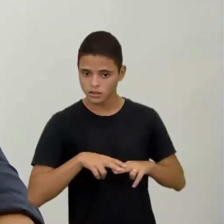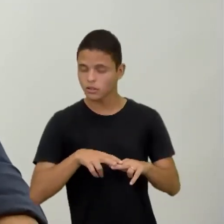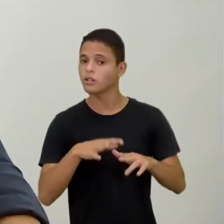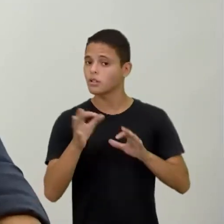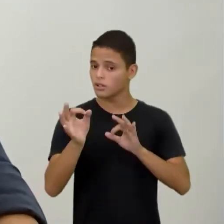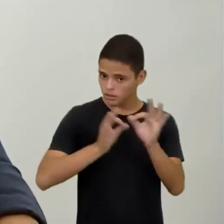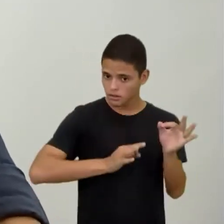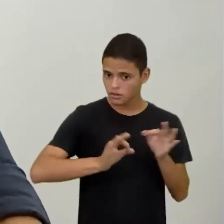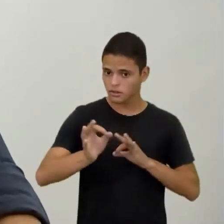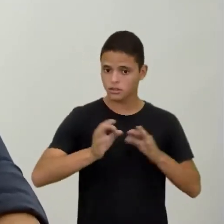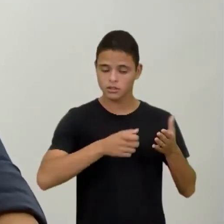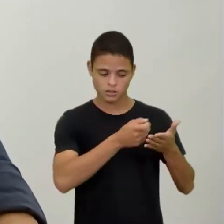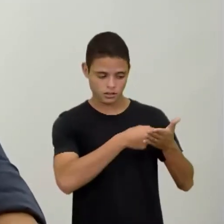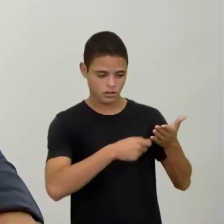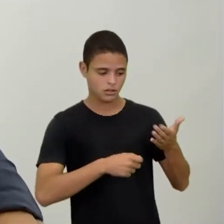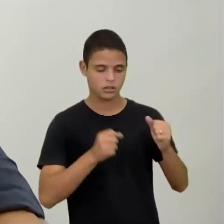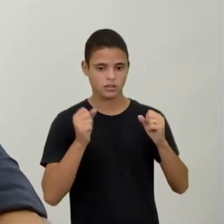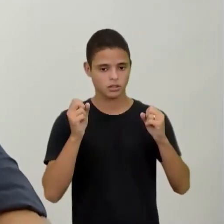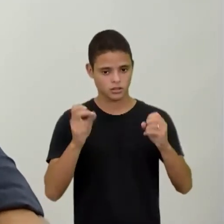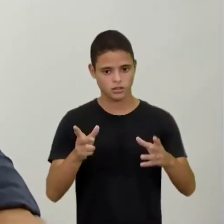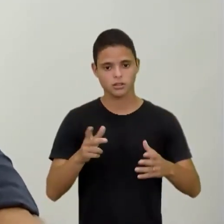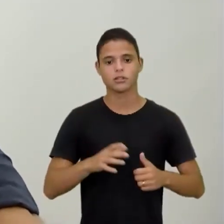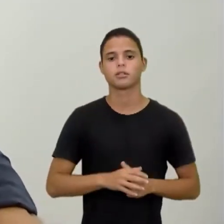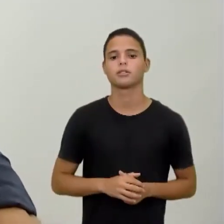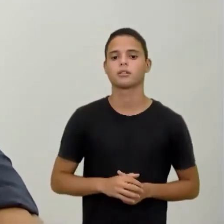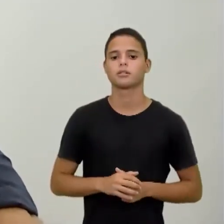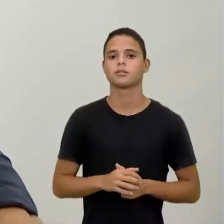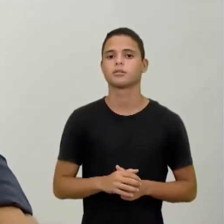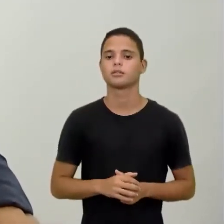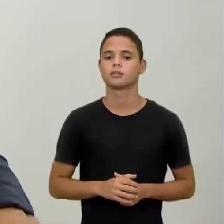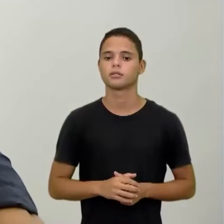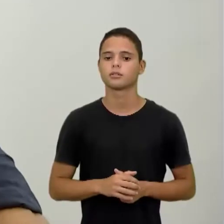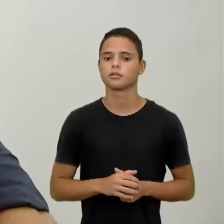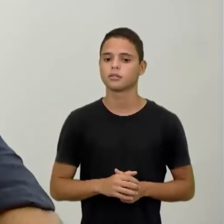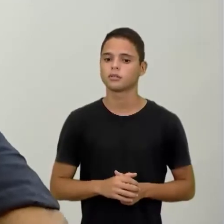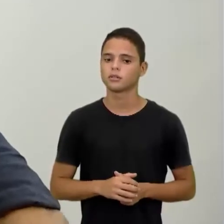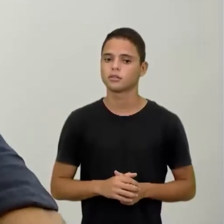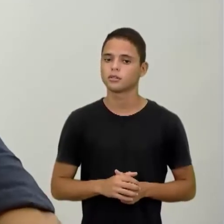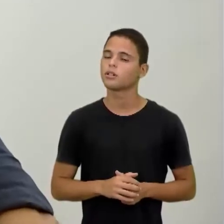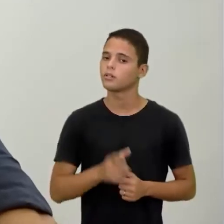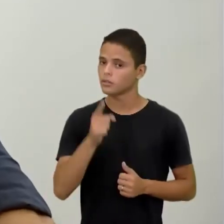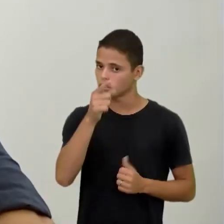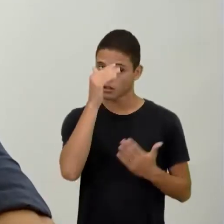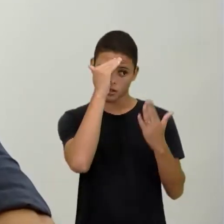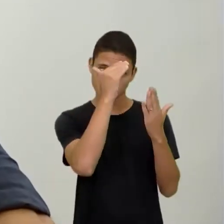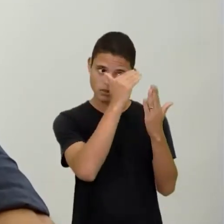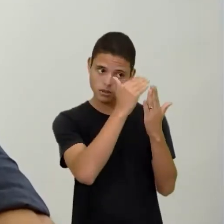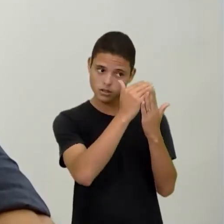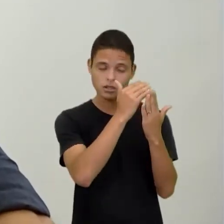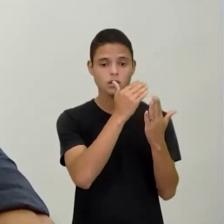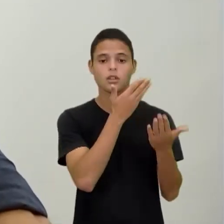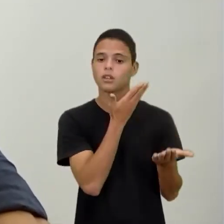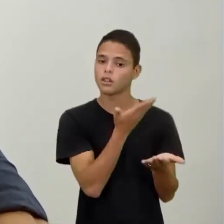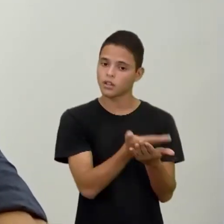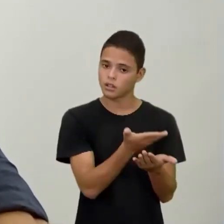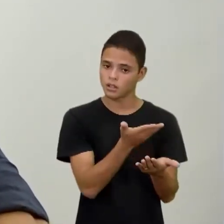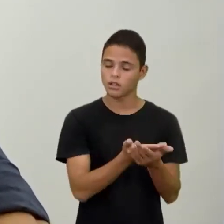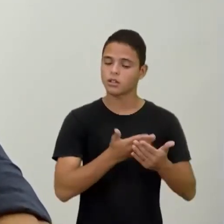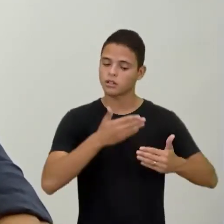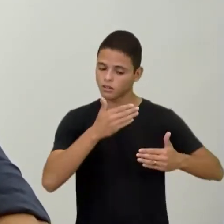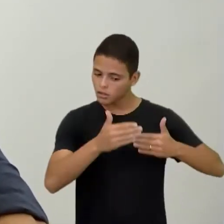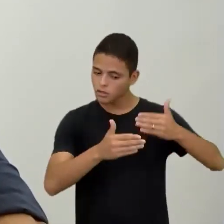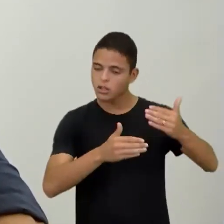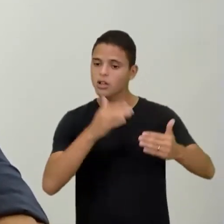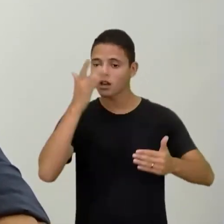atividades bonitinho lá, você vai terminar a terceira série. Fica tranquilo. Basta cumprir essa aula, as que vêm na sequência, as